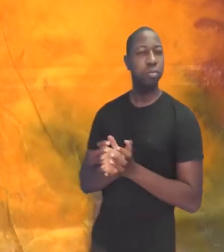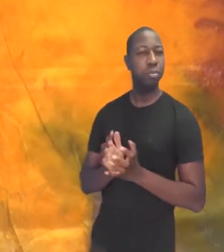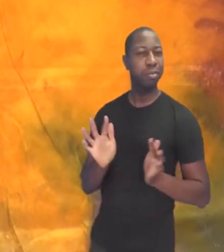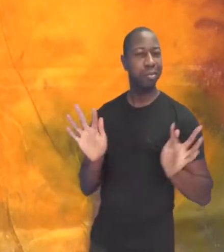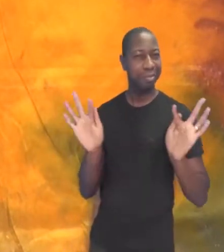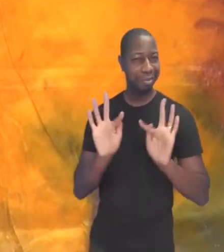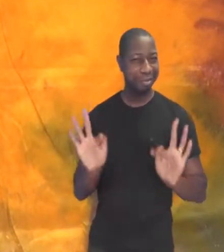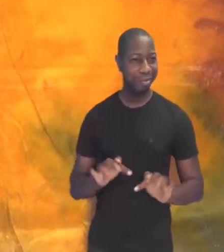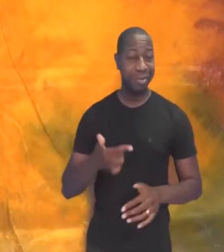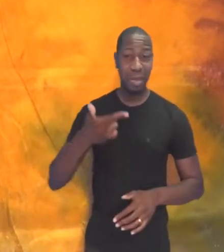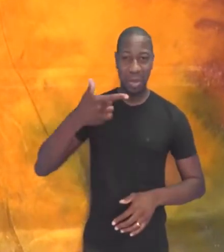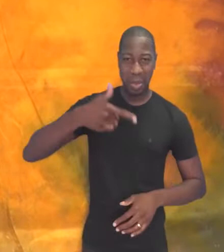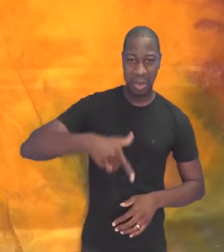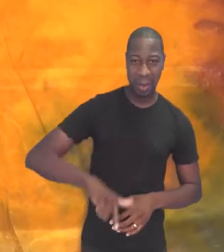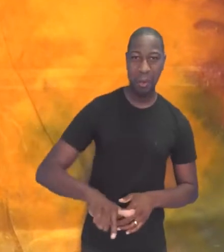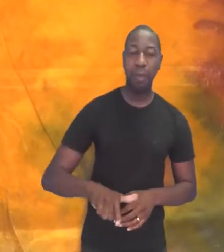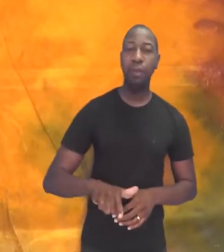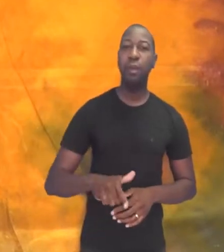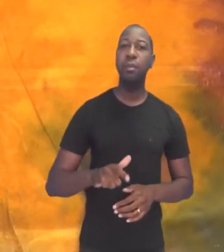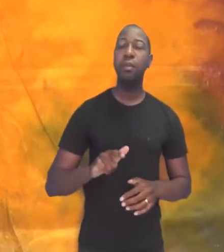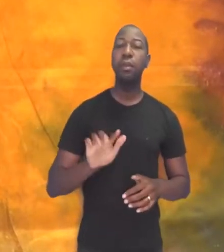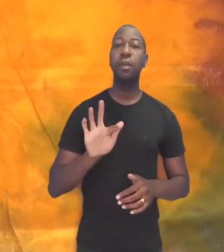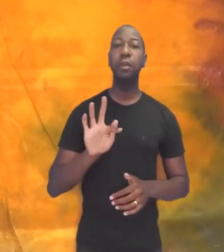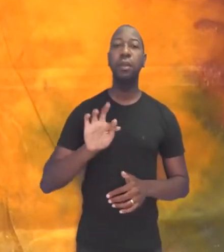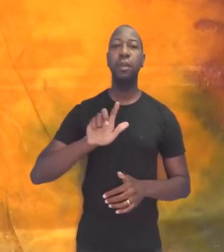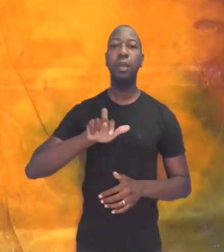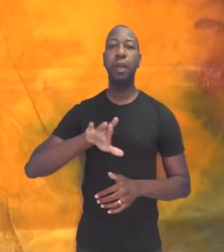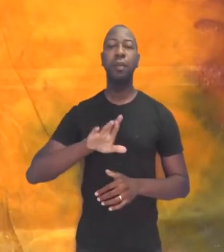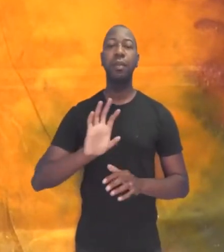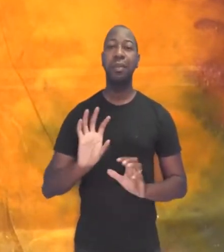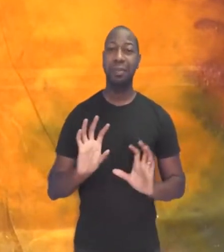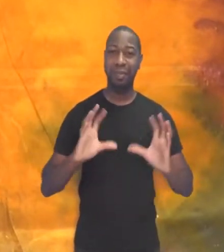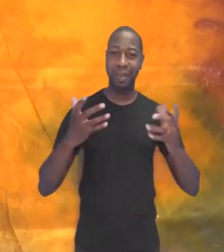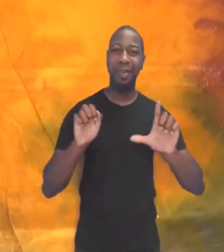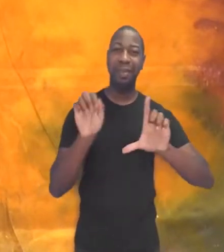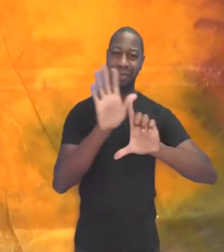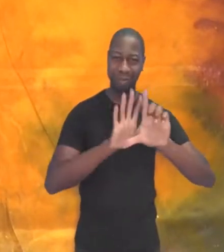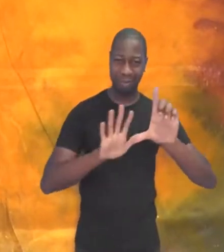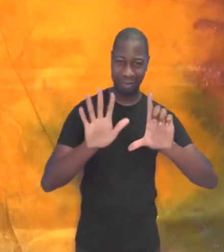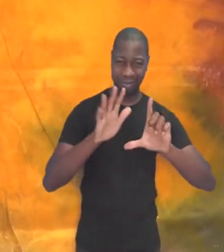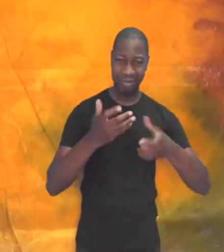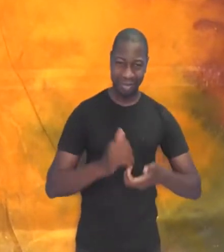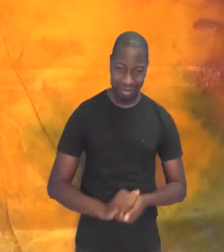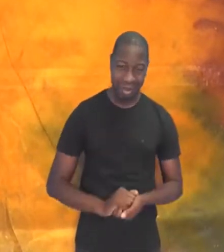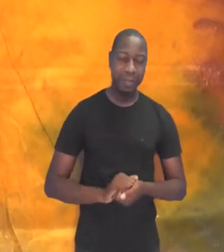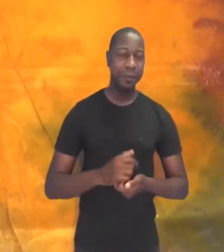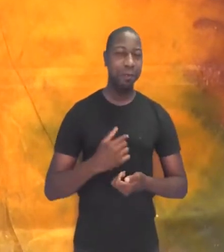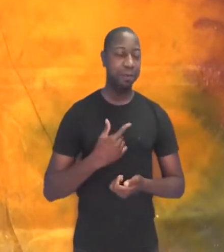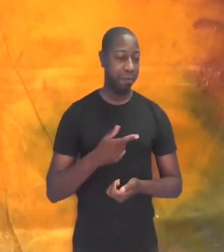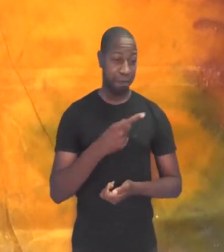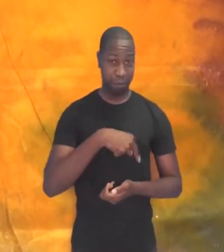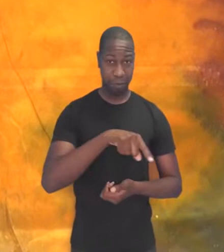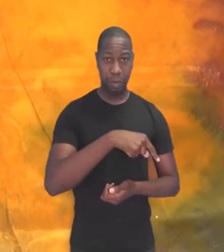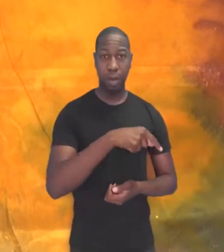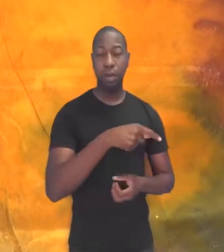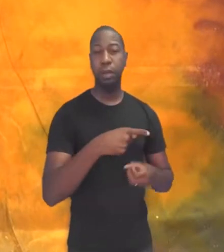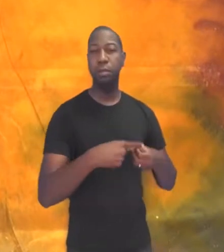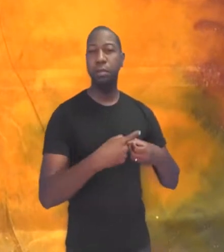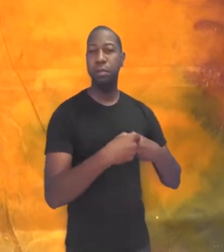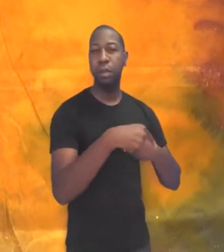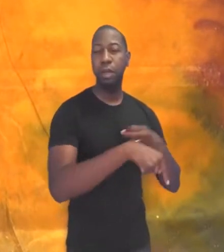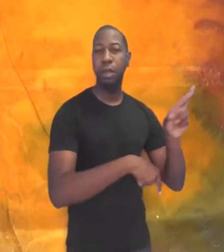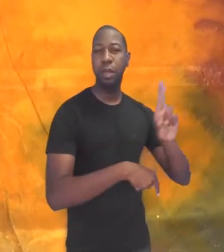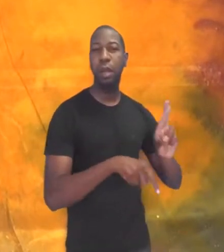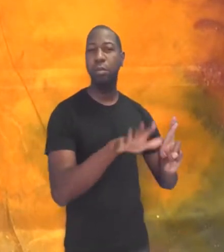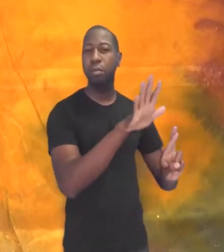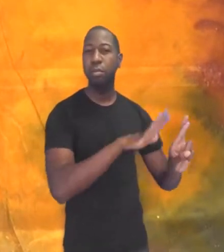estar podendo realizar mais uma edição desse evento. É um evento muito querido por nós, um evento muito importante para a nossa cidade, para a nossa